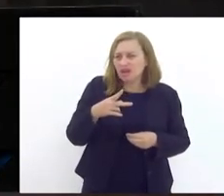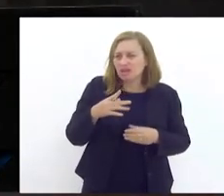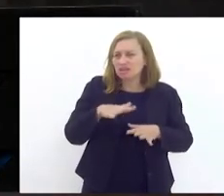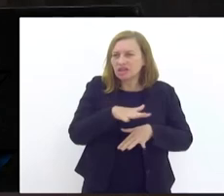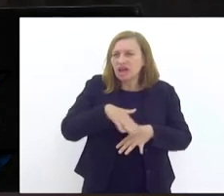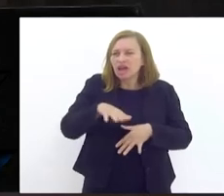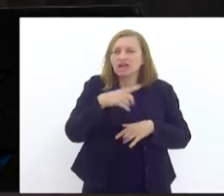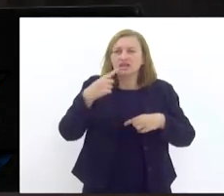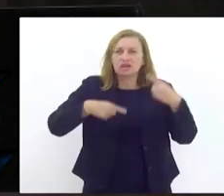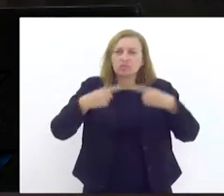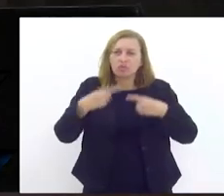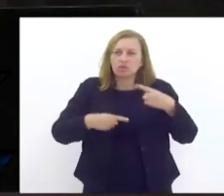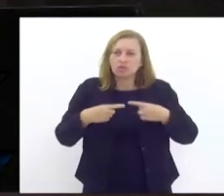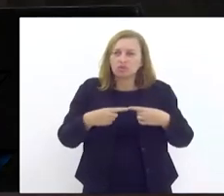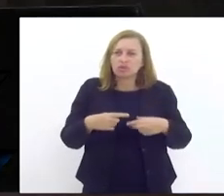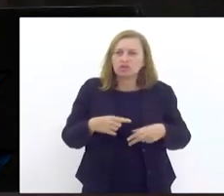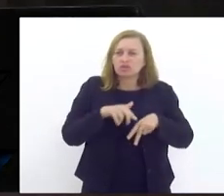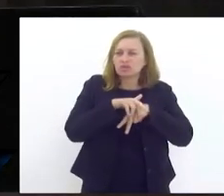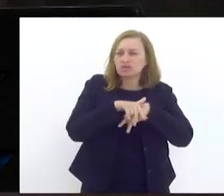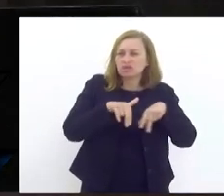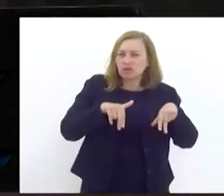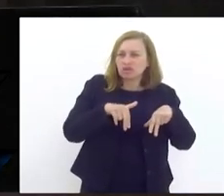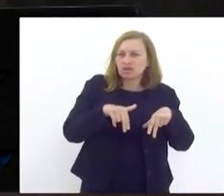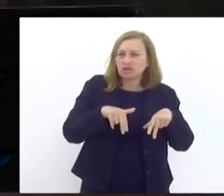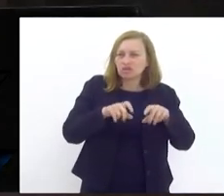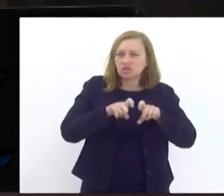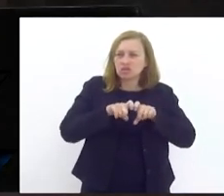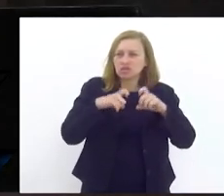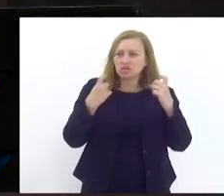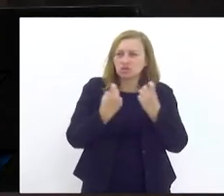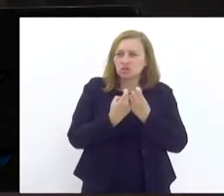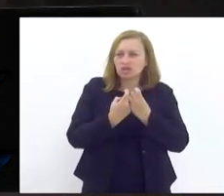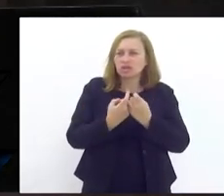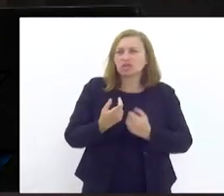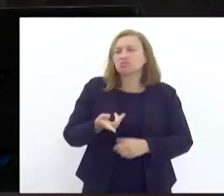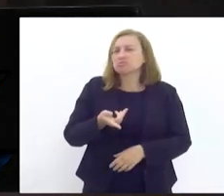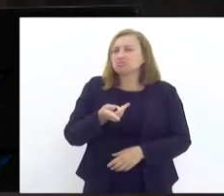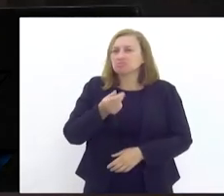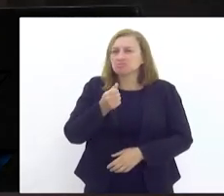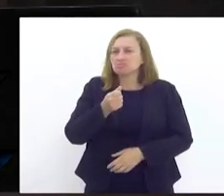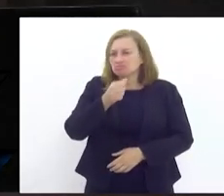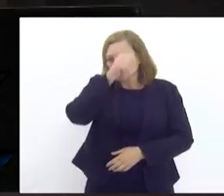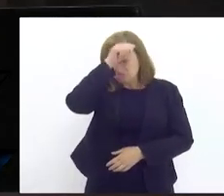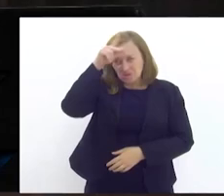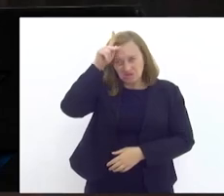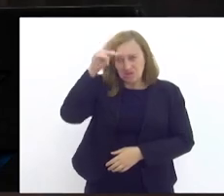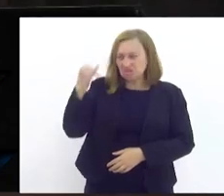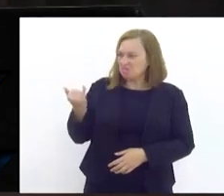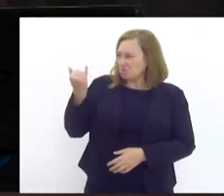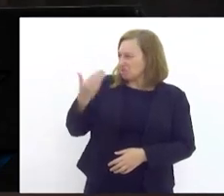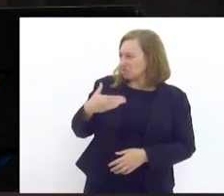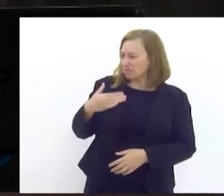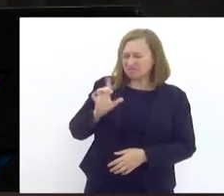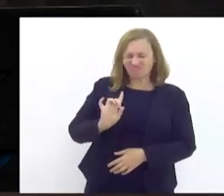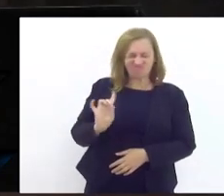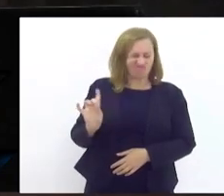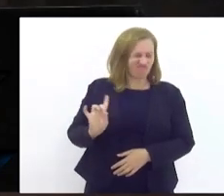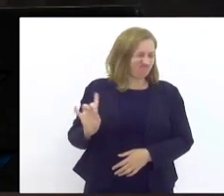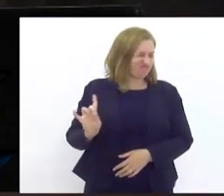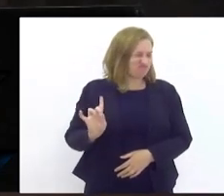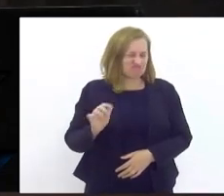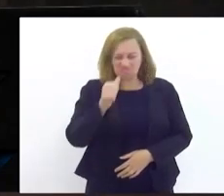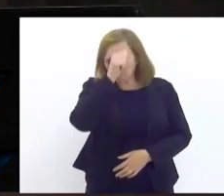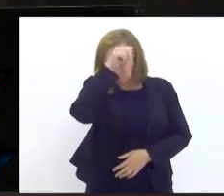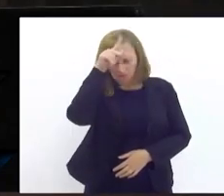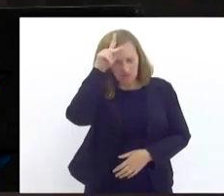política sobre a Sexualidade do prefeito a mim pouco importa eu não tenho nada a ver com isso nem é do prefeito